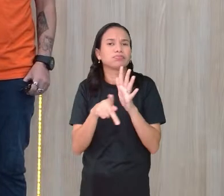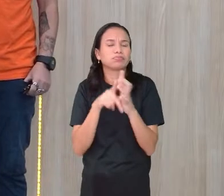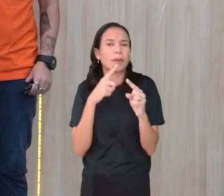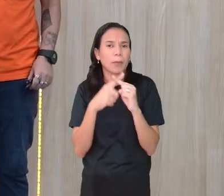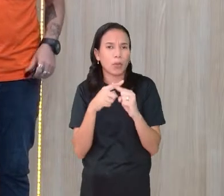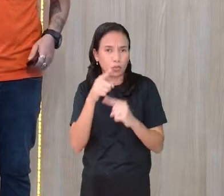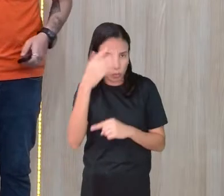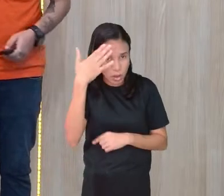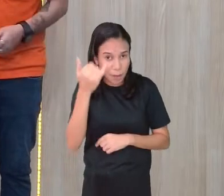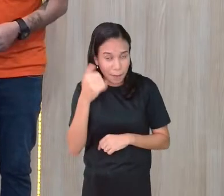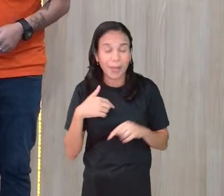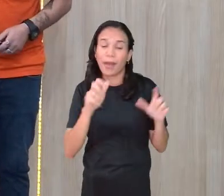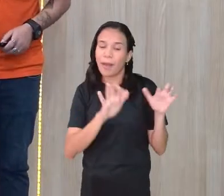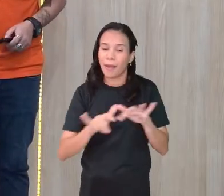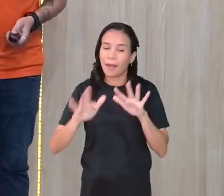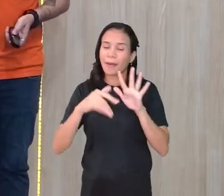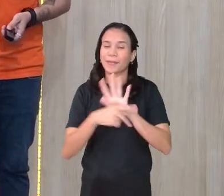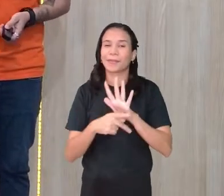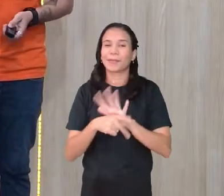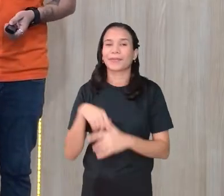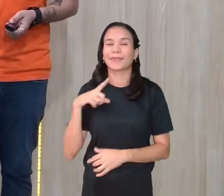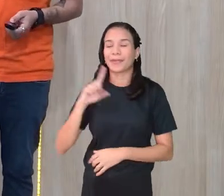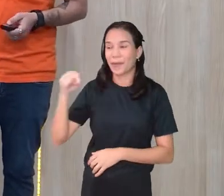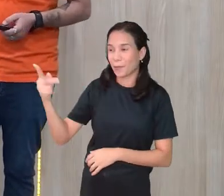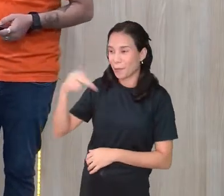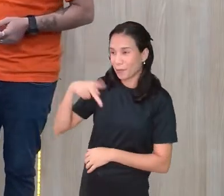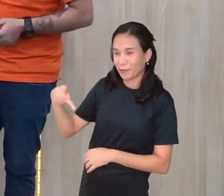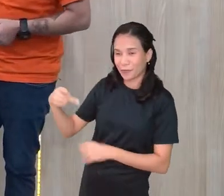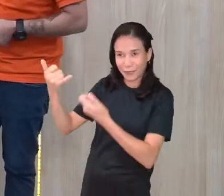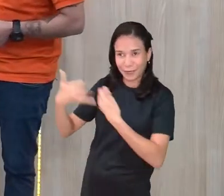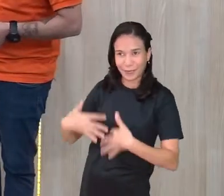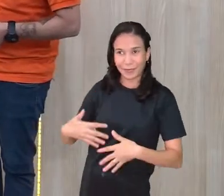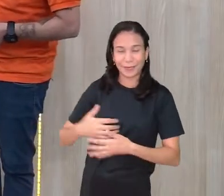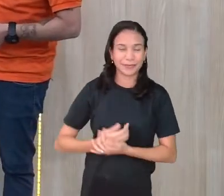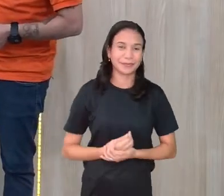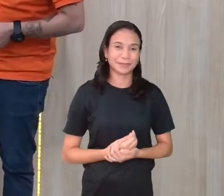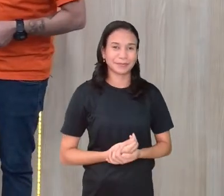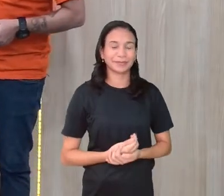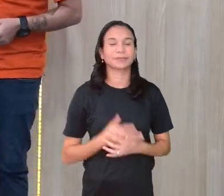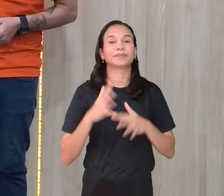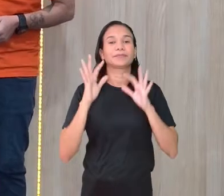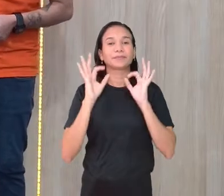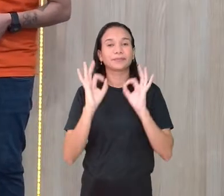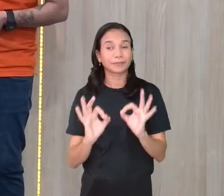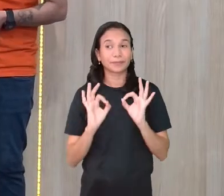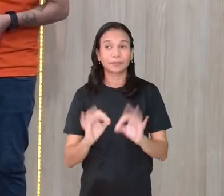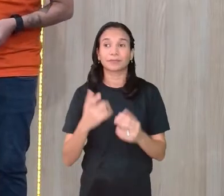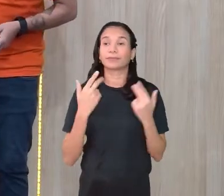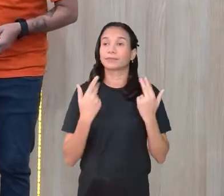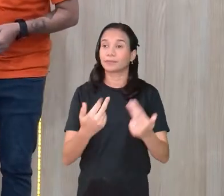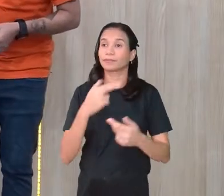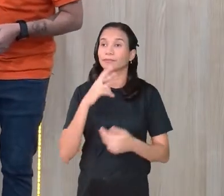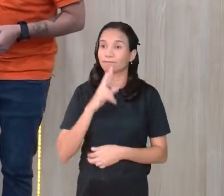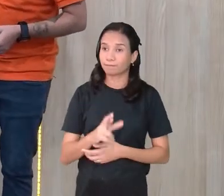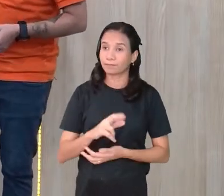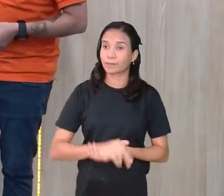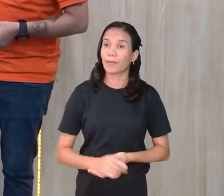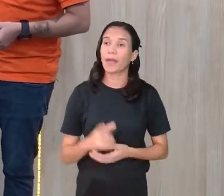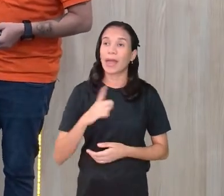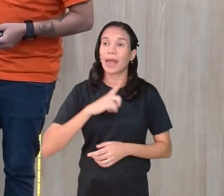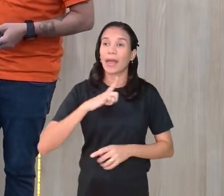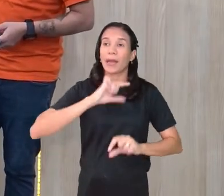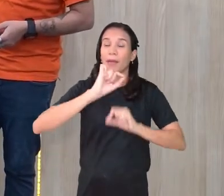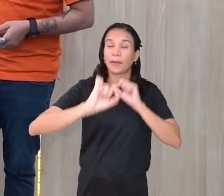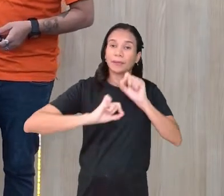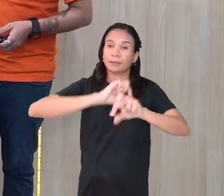tu sabe, escreve aí no chat, que daqui a pouco a professora Nádia passa para a gente, tá certo? Então, mesmo resultado, mas a gente tem de